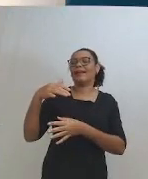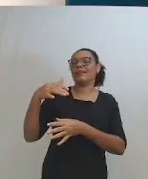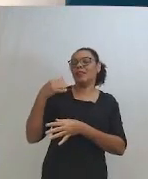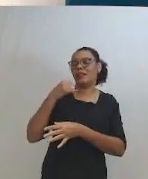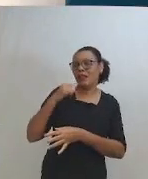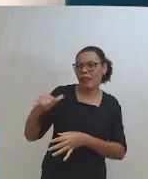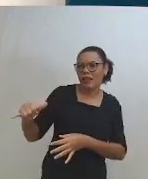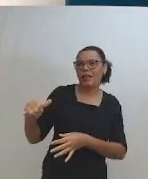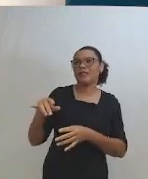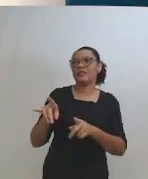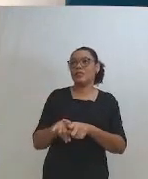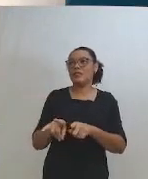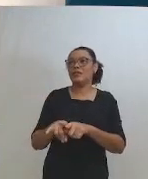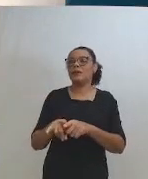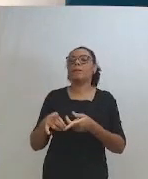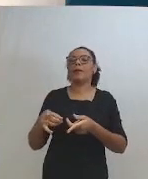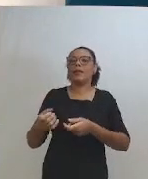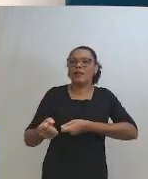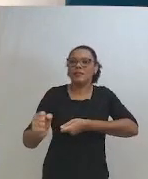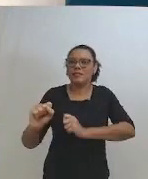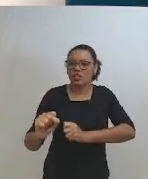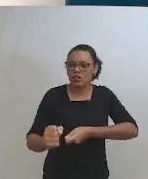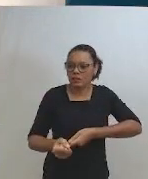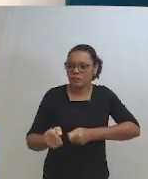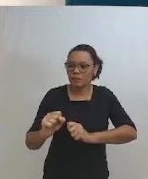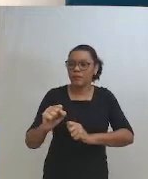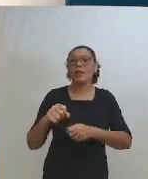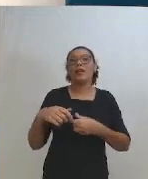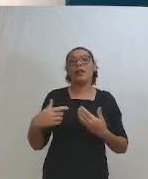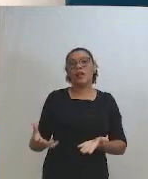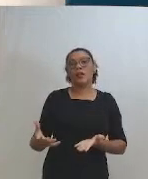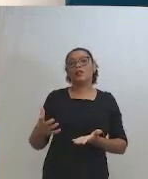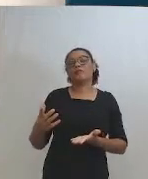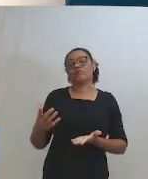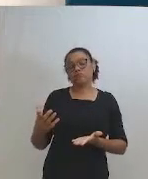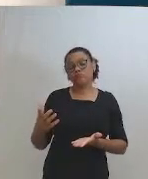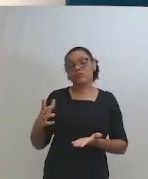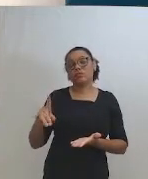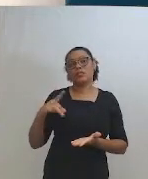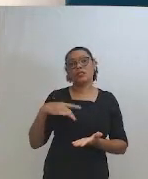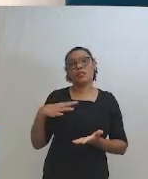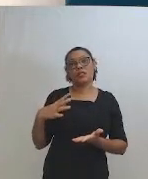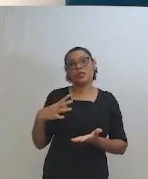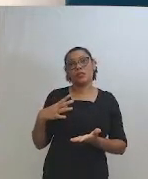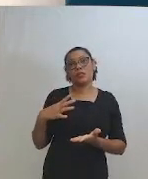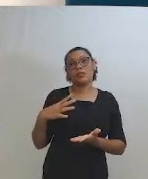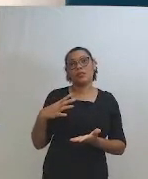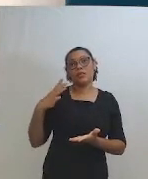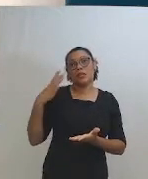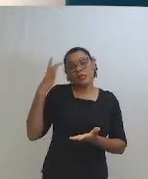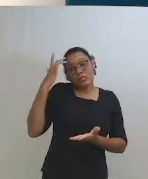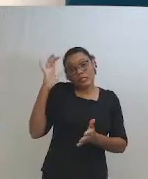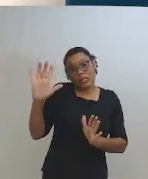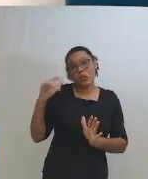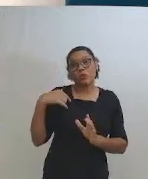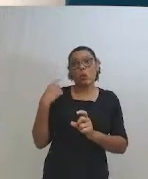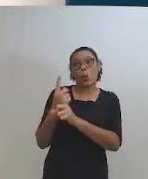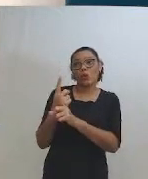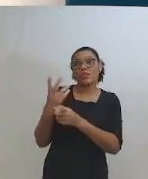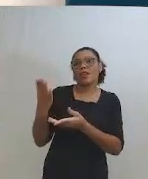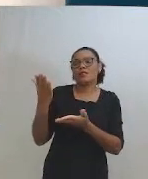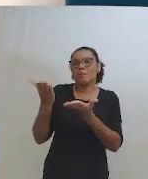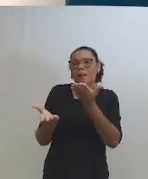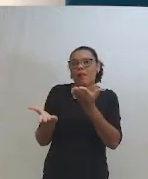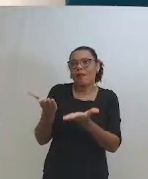da serralheria. Seria estranho se nós encontrássemos na casa dele ou no domicílio profissional balanças para